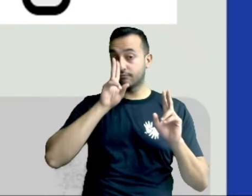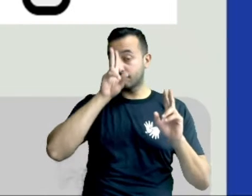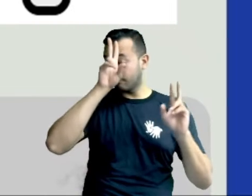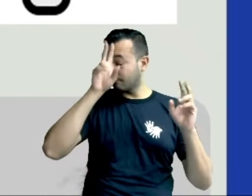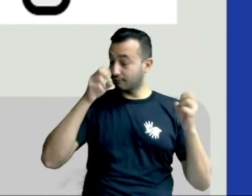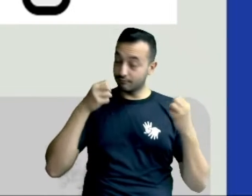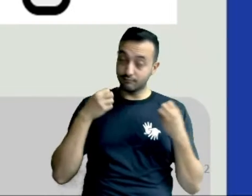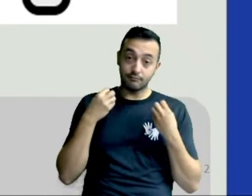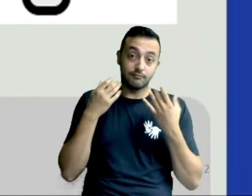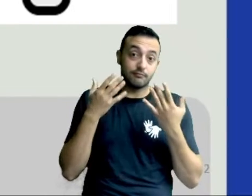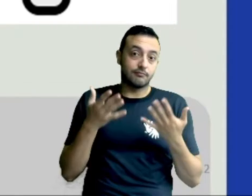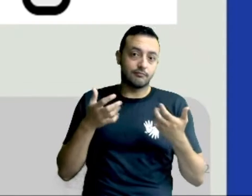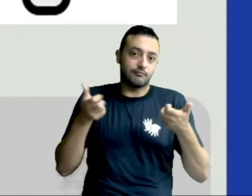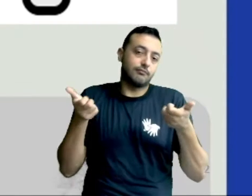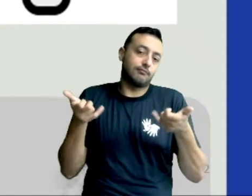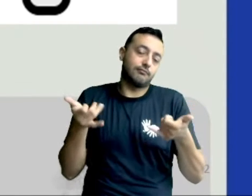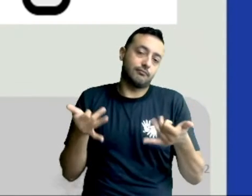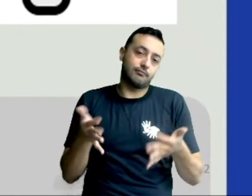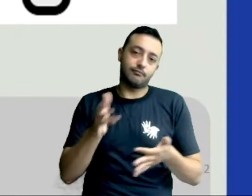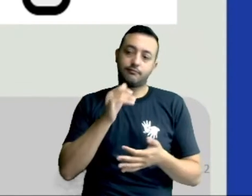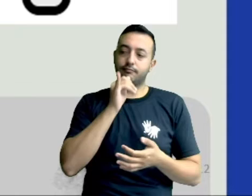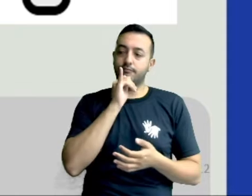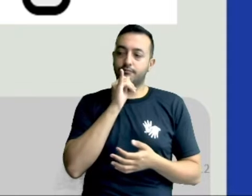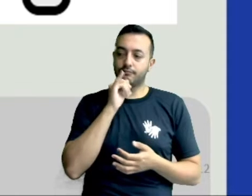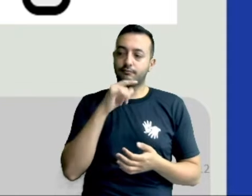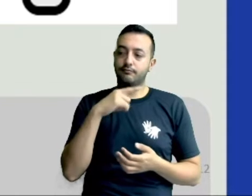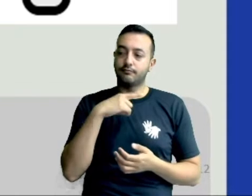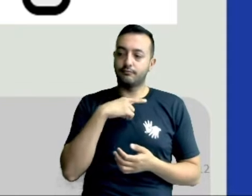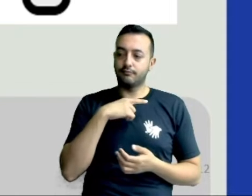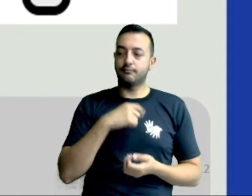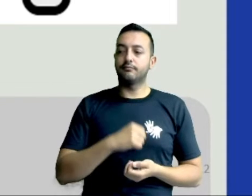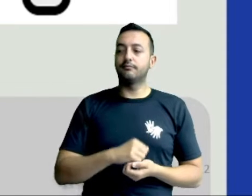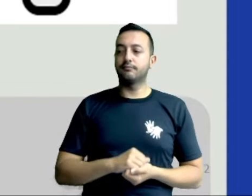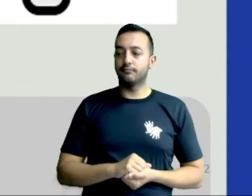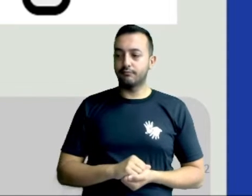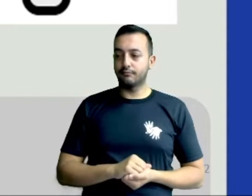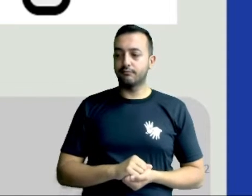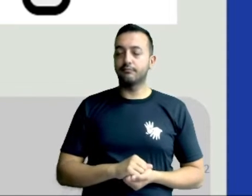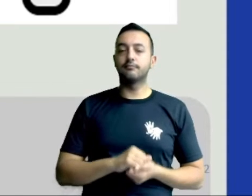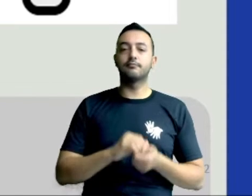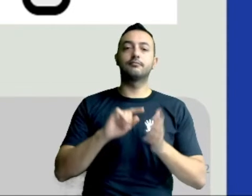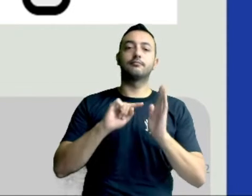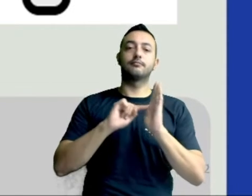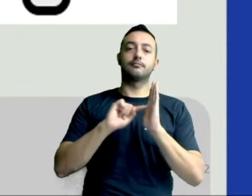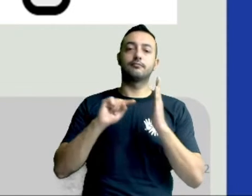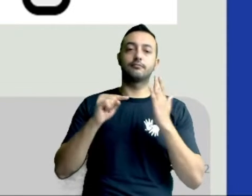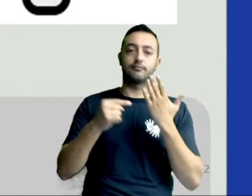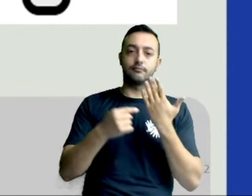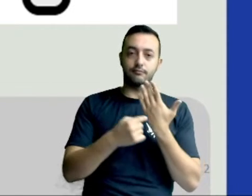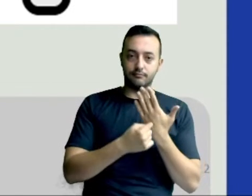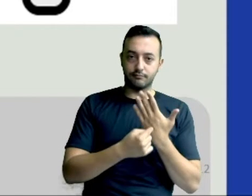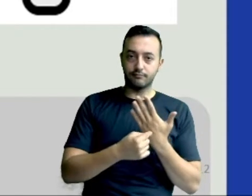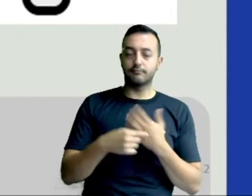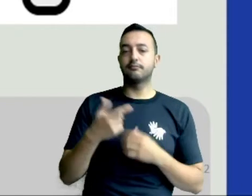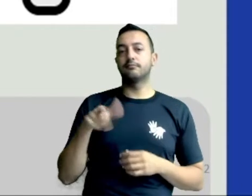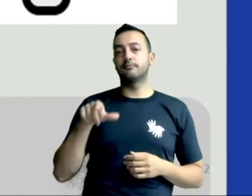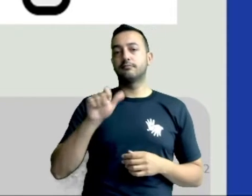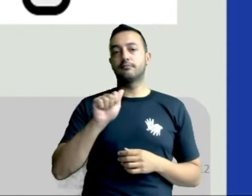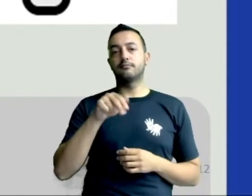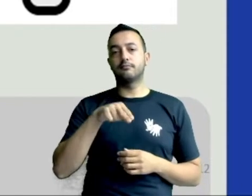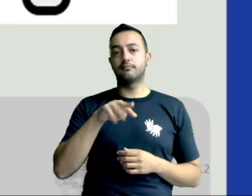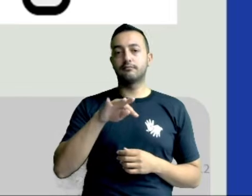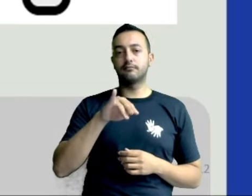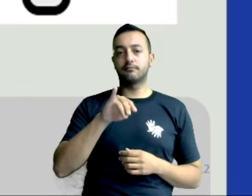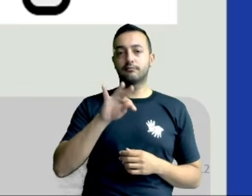textos. Como exemplos, temos a metáfora, a antítese,